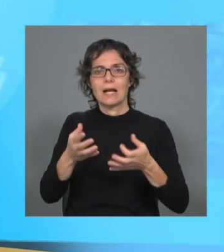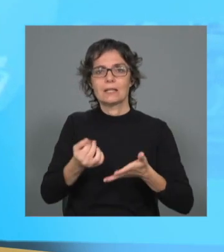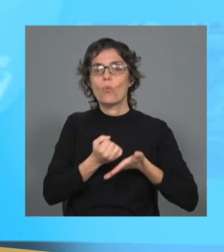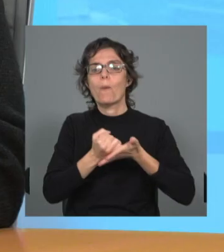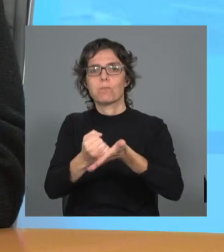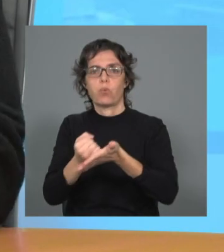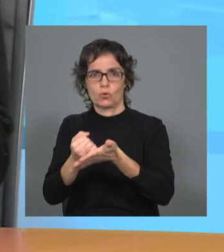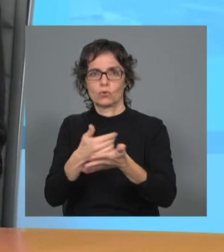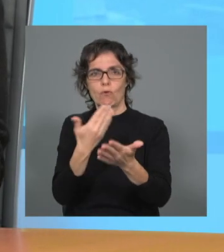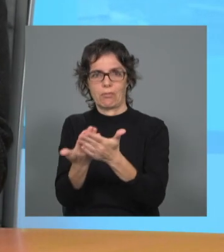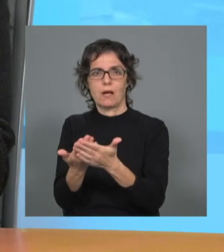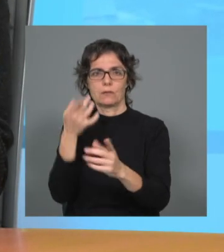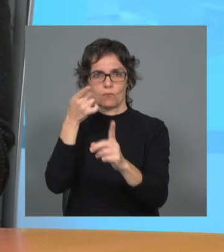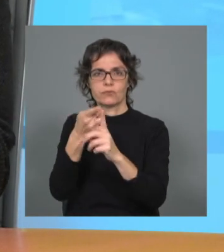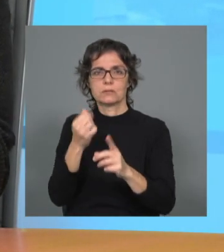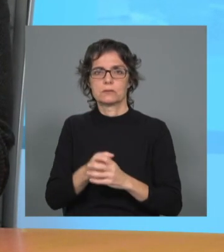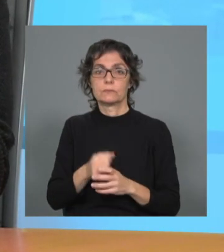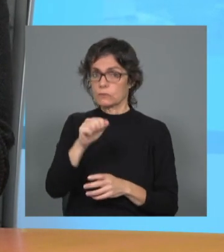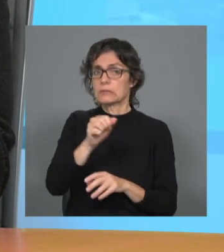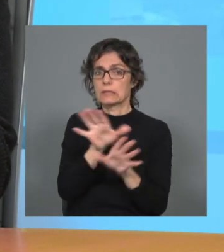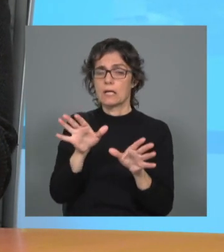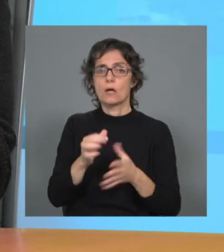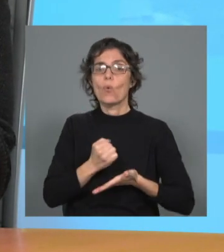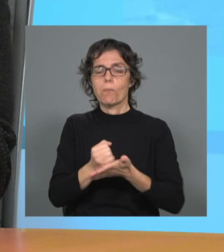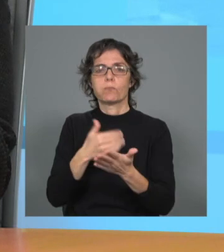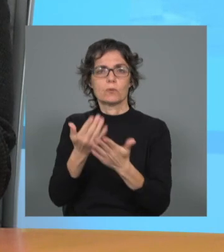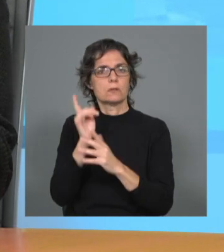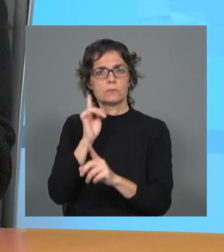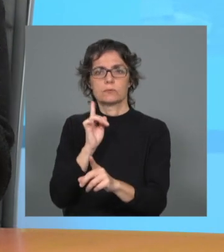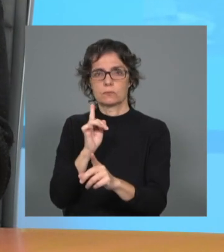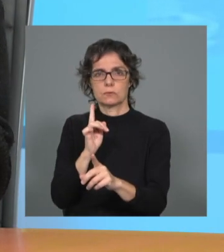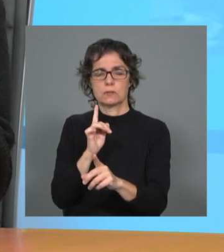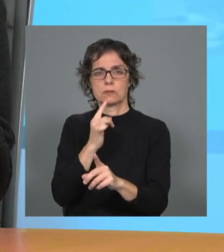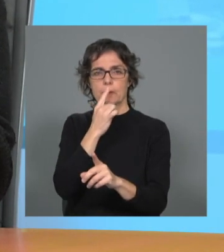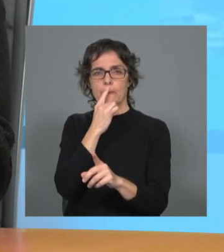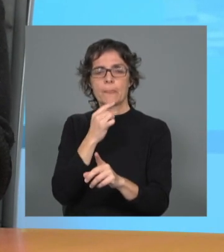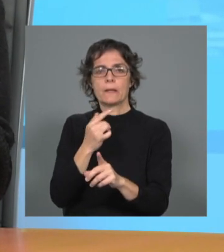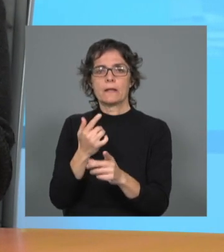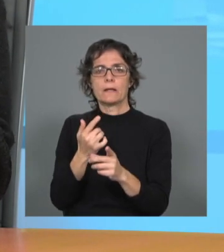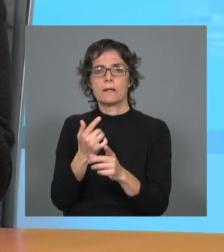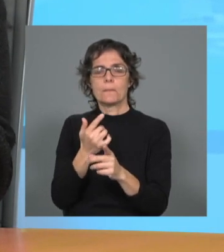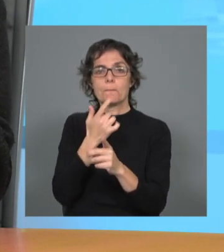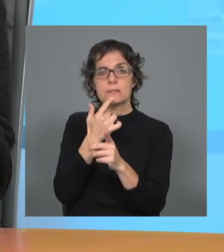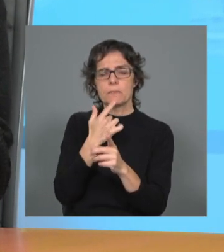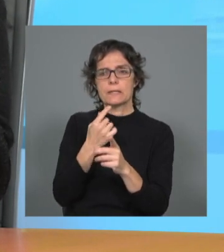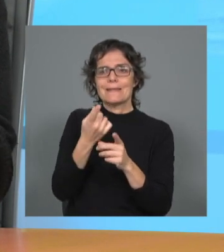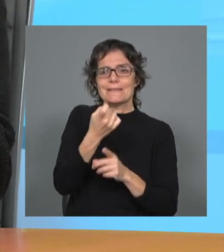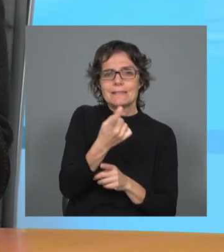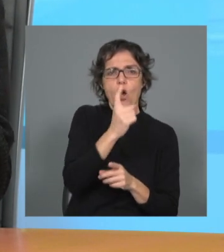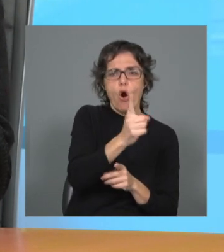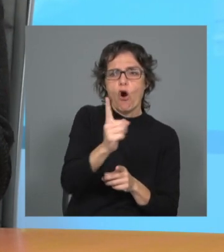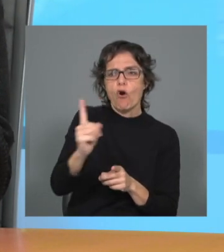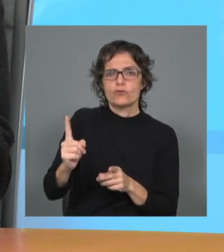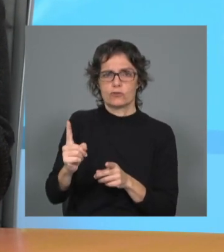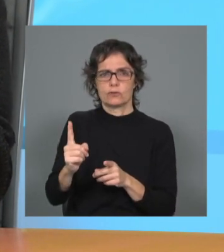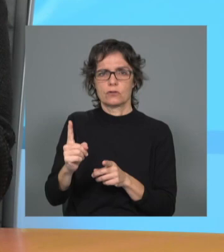Corredores humanitários com propósitos definidos, que é isso que nós estamos a tentar fazer, é ter noção de exatamente o